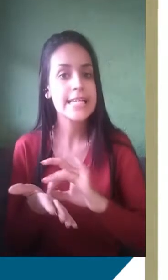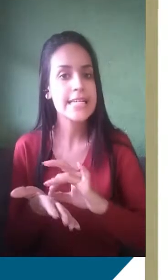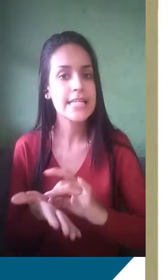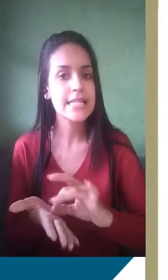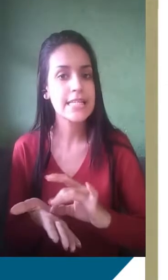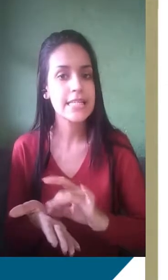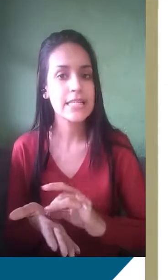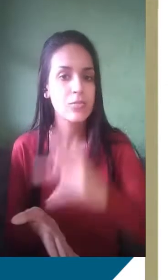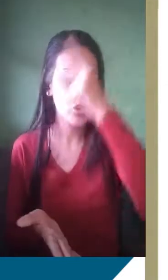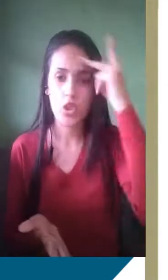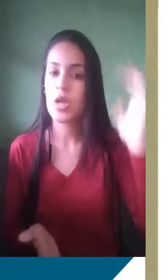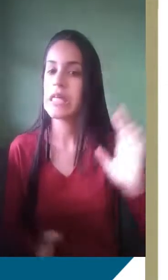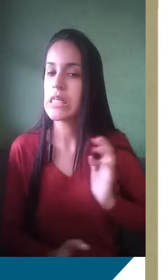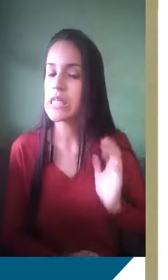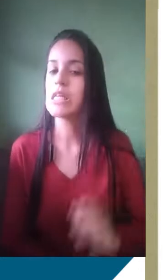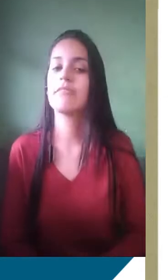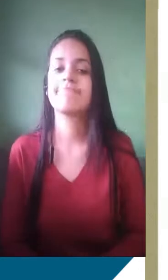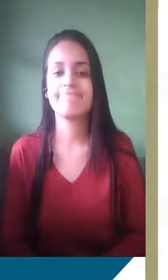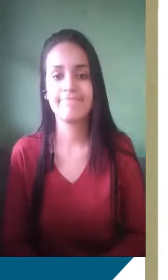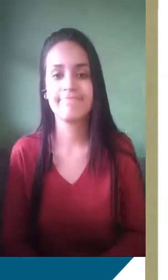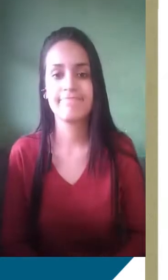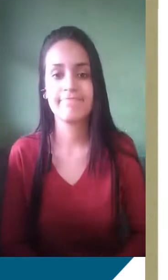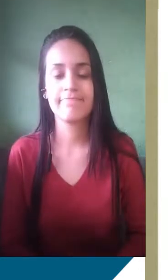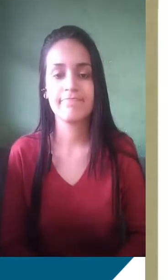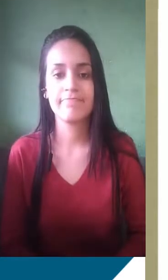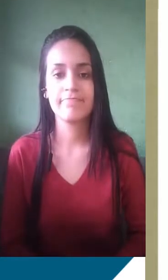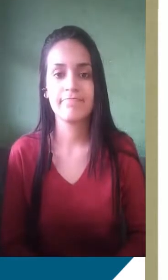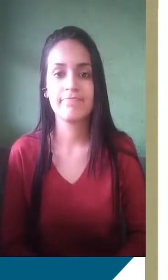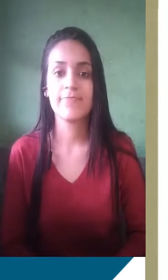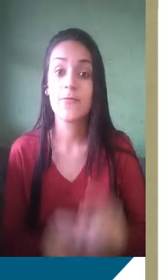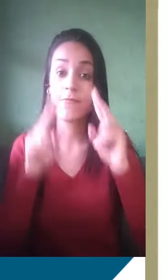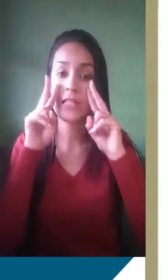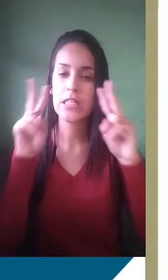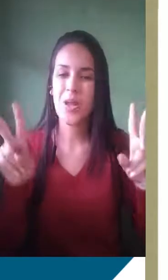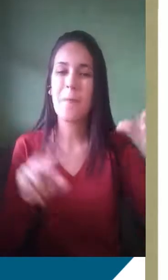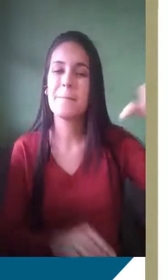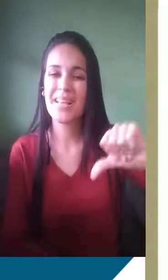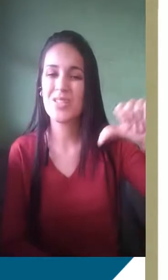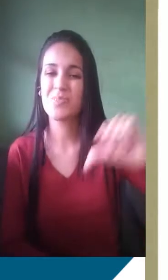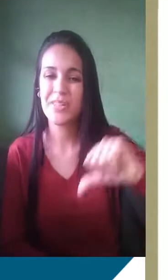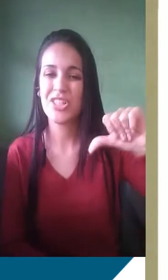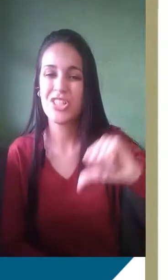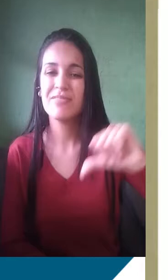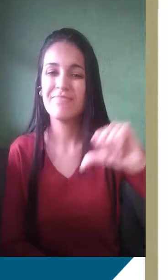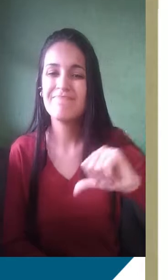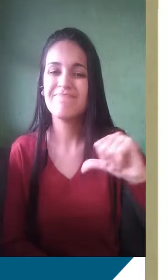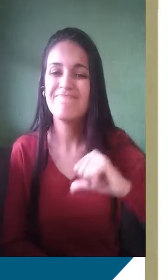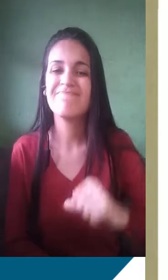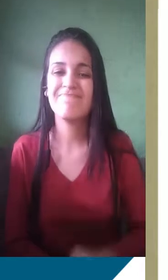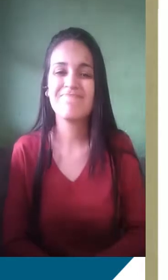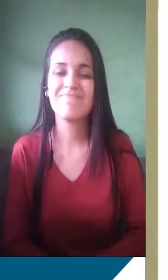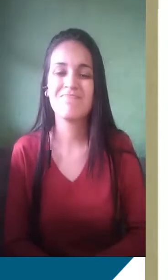às elites e ao autoritarismo da sociedade da época, uma visão pessimista e utópica que se confunde com o